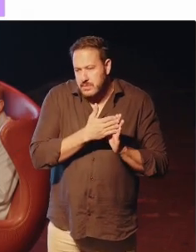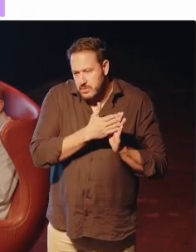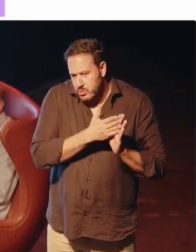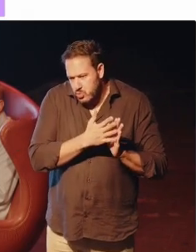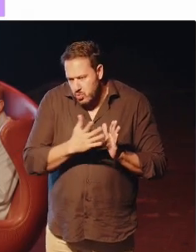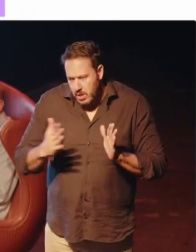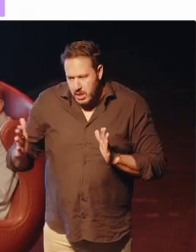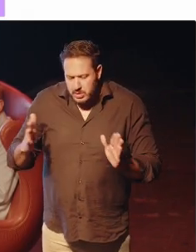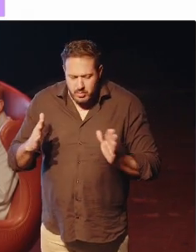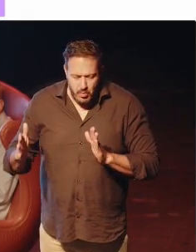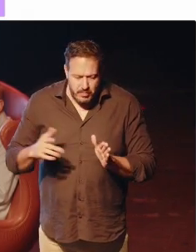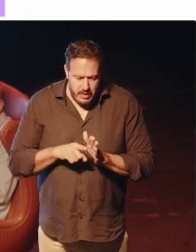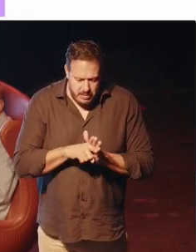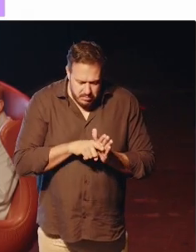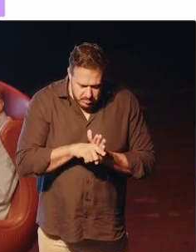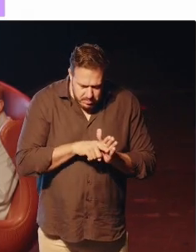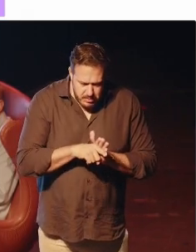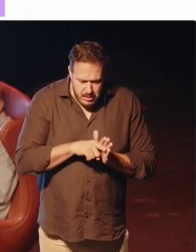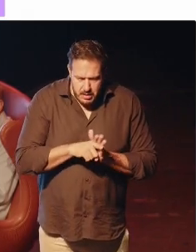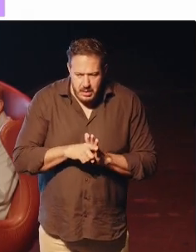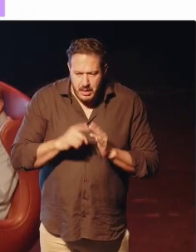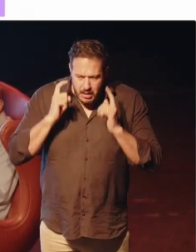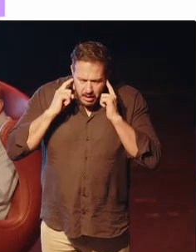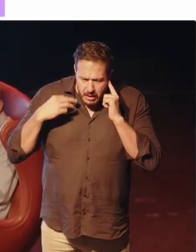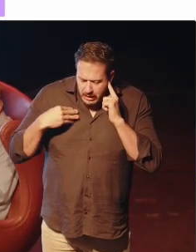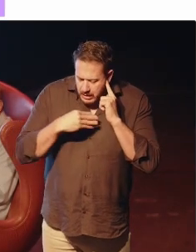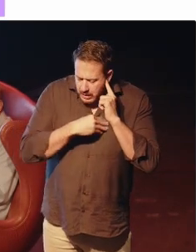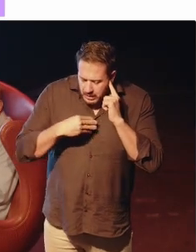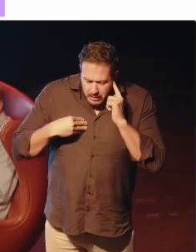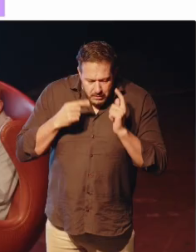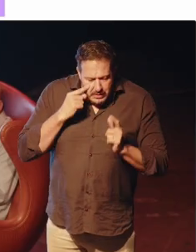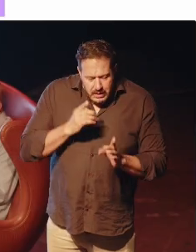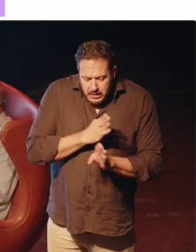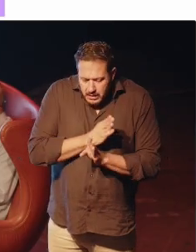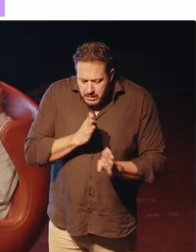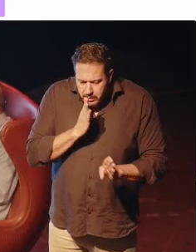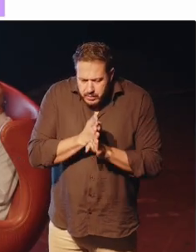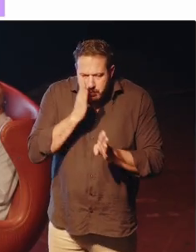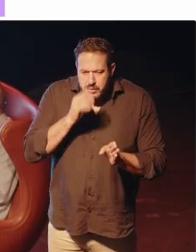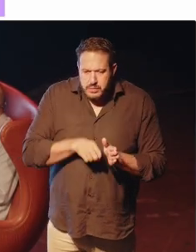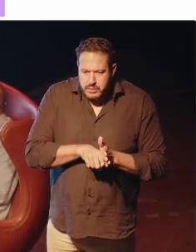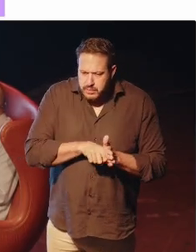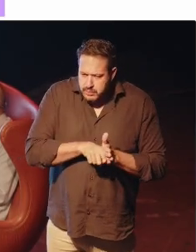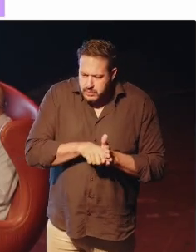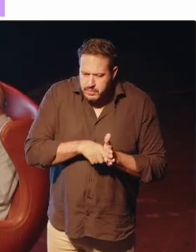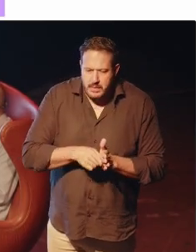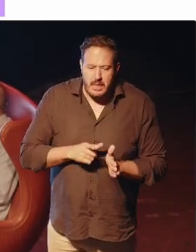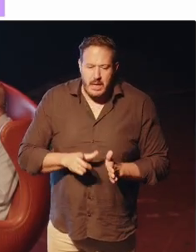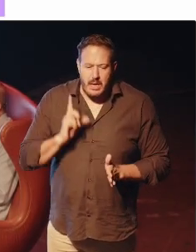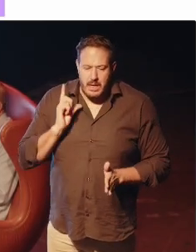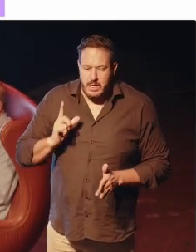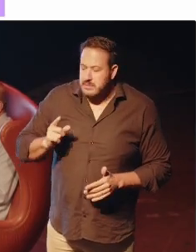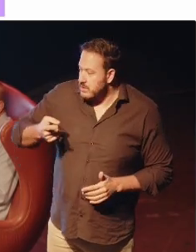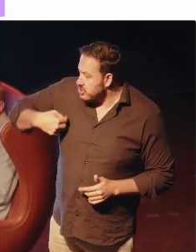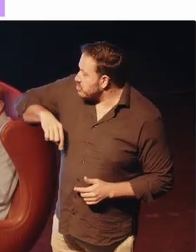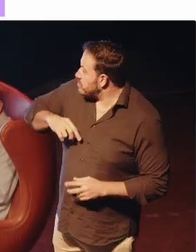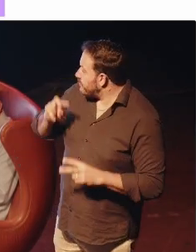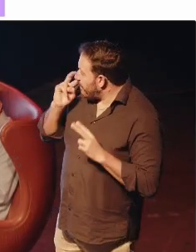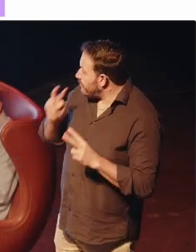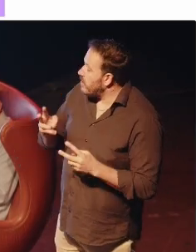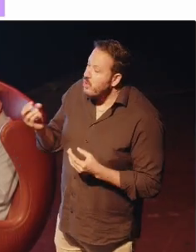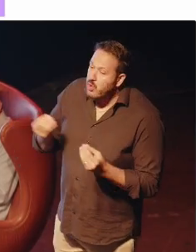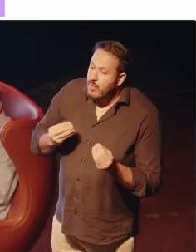a consulta, para chegar ao melhor diagnóstico possível. Vai ver como são